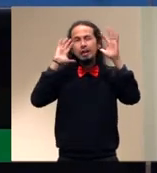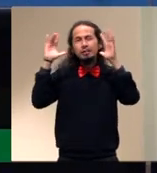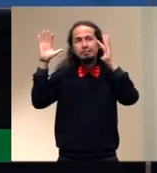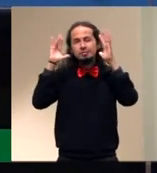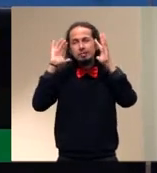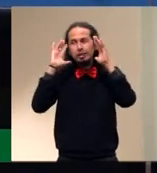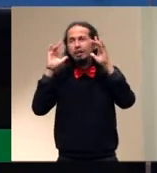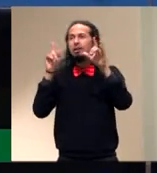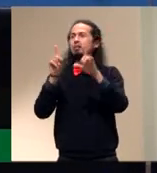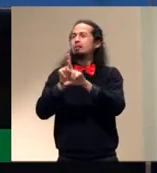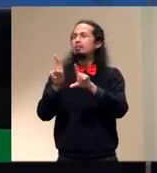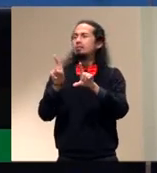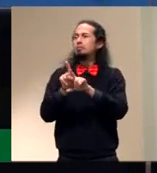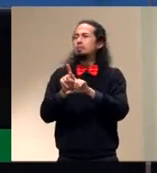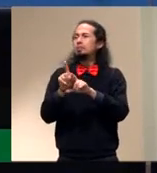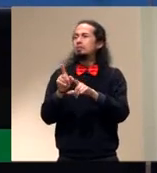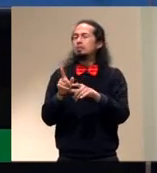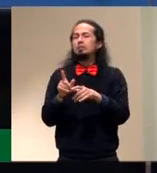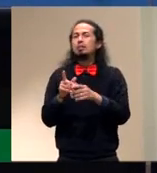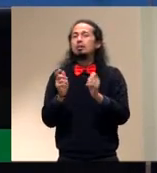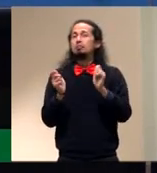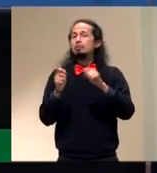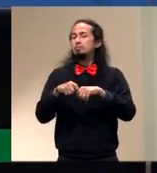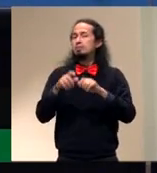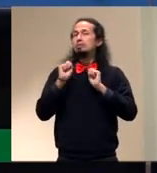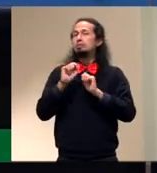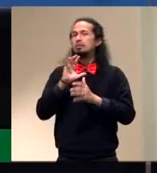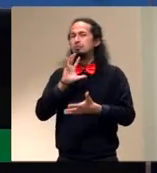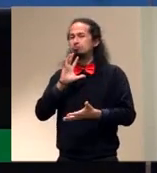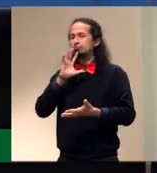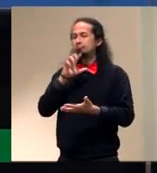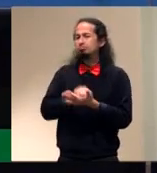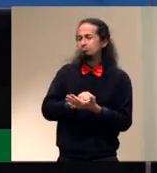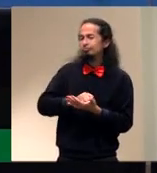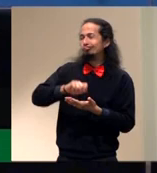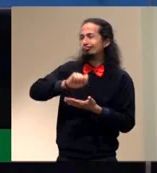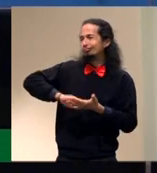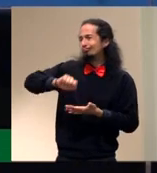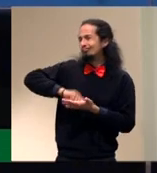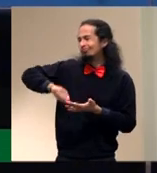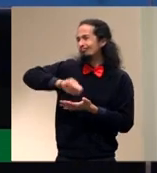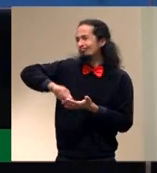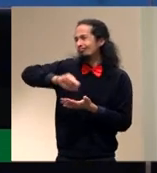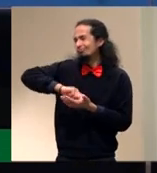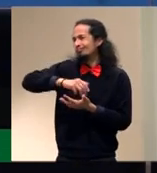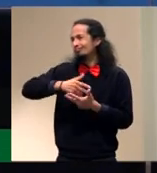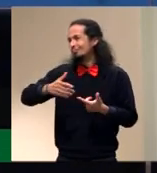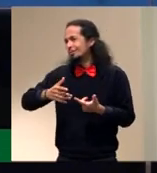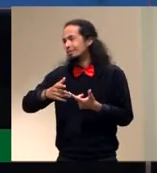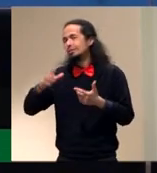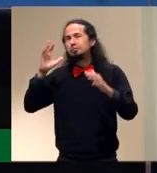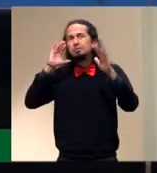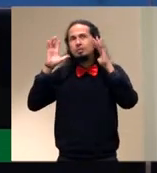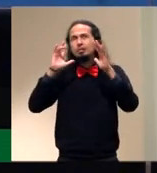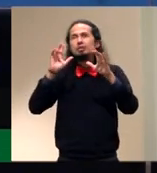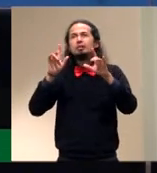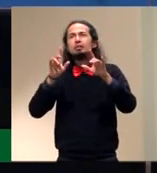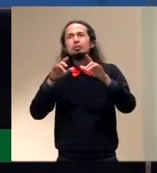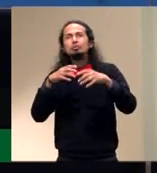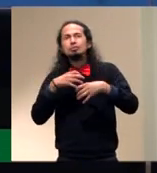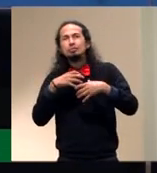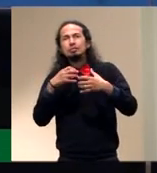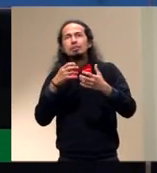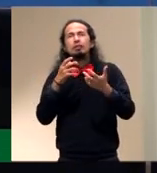de registrar a forma escrita. Então, a diversificação daquilo que eu vou apresentar, como vocês já sabem, de tipos de texto,